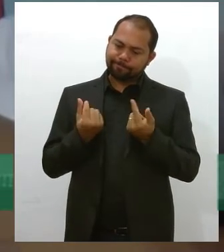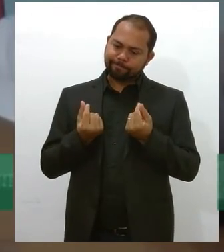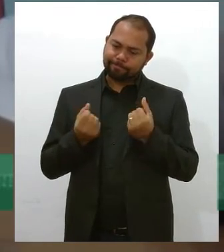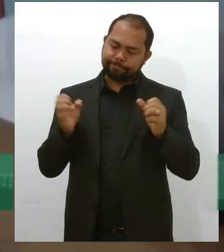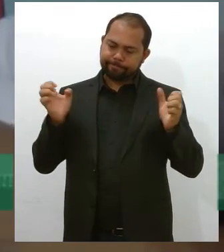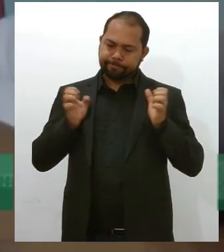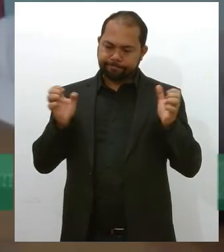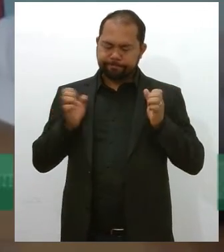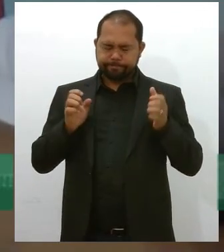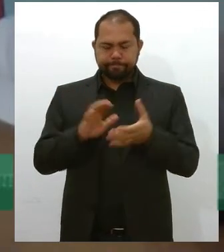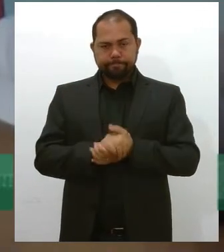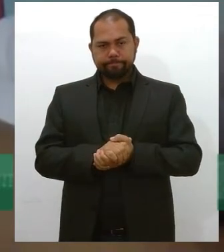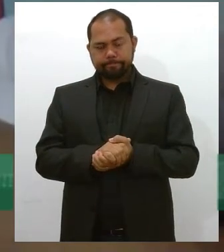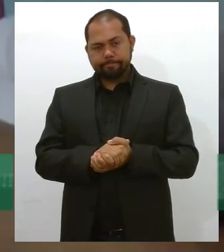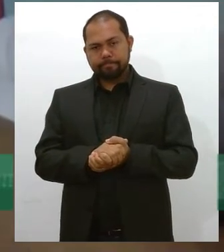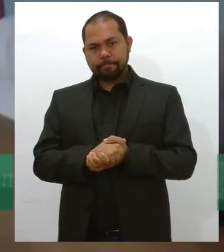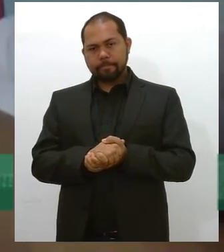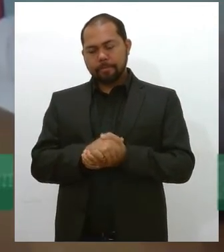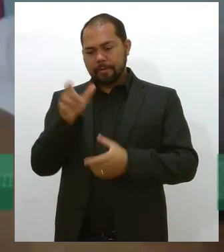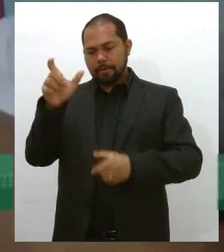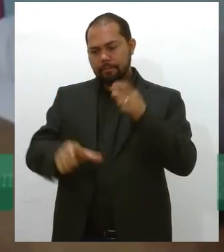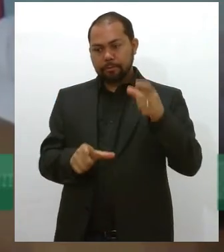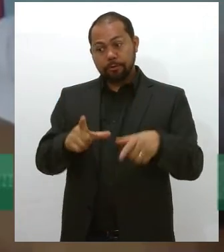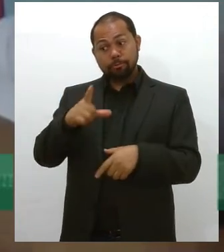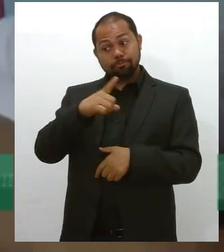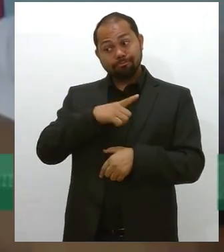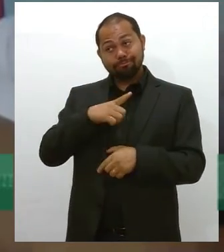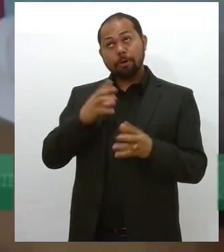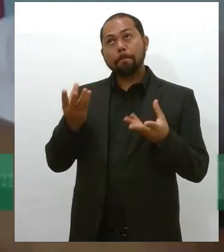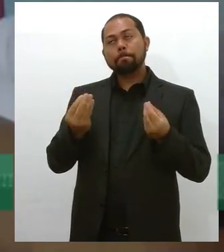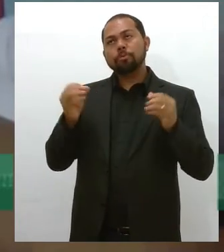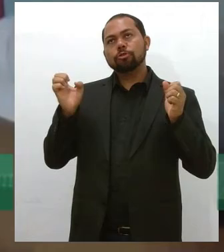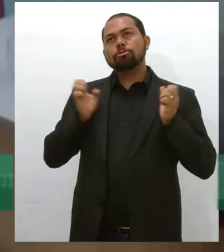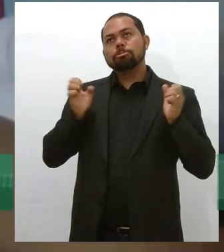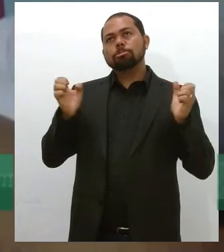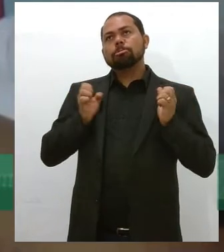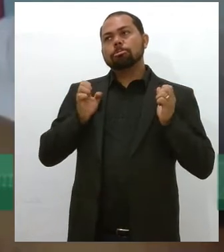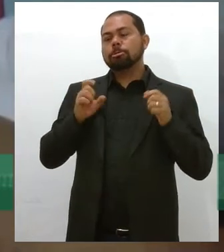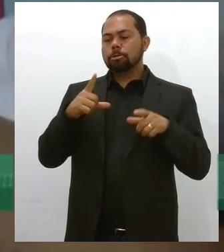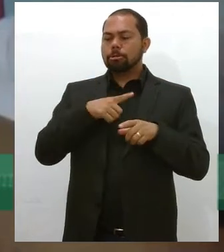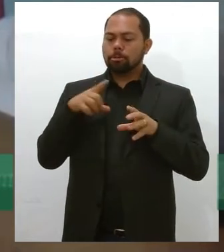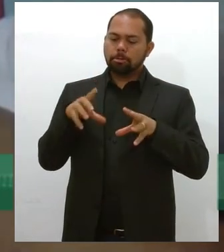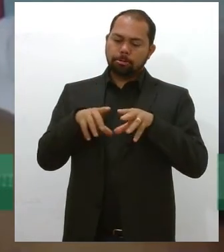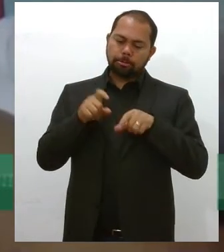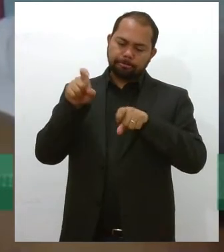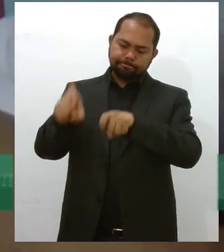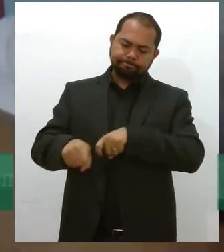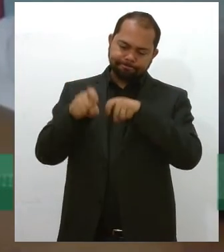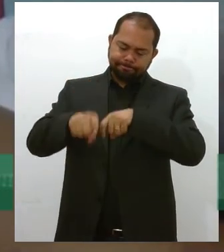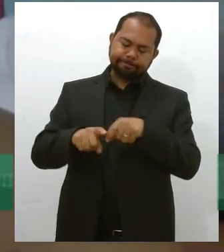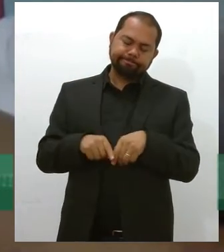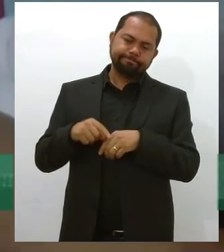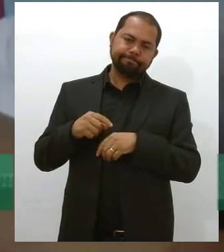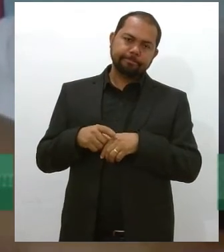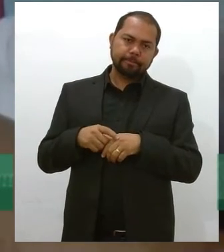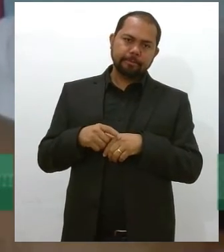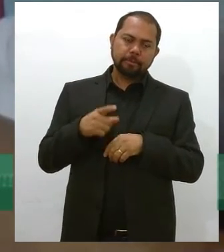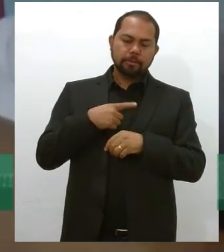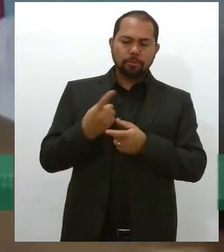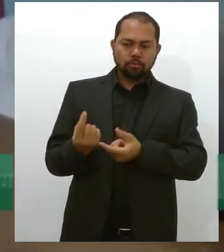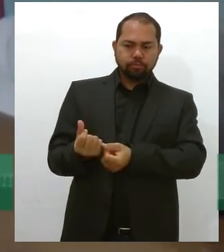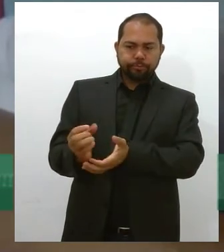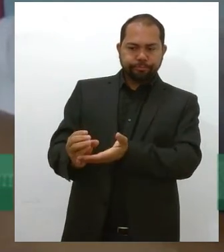das pessoas que tinham seu patrimônio, sua vida econômica, né, tinham seus lucros relacionados